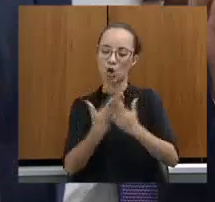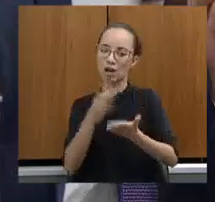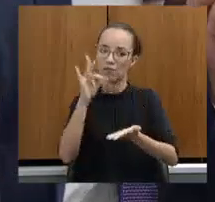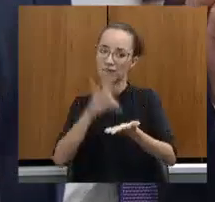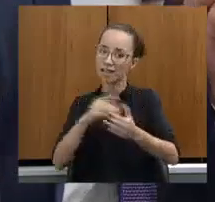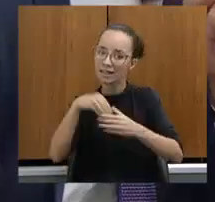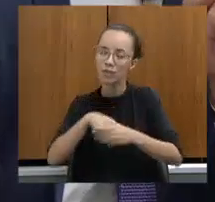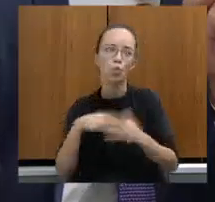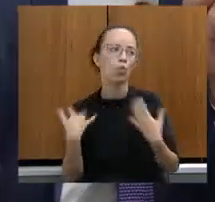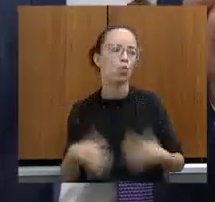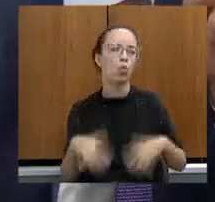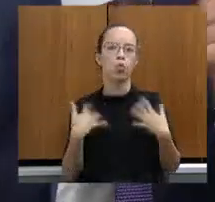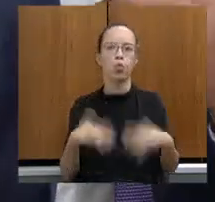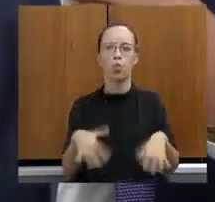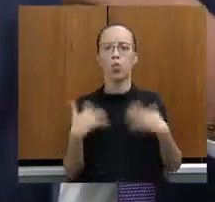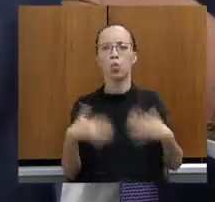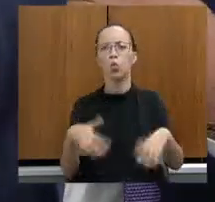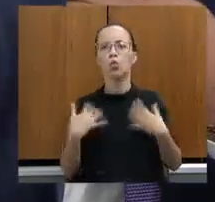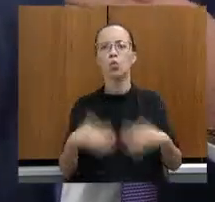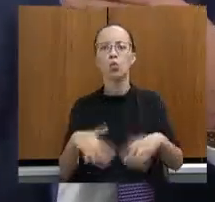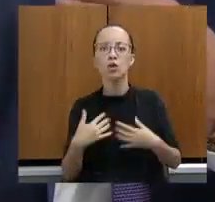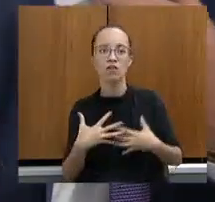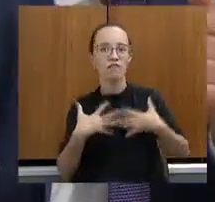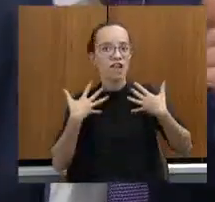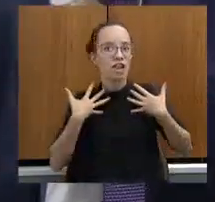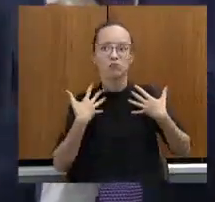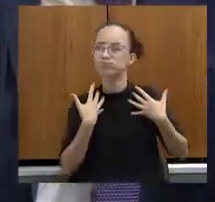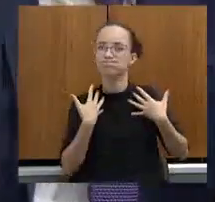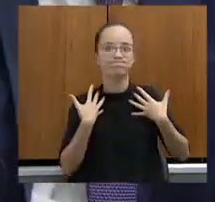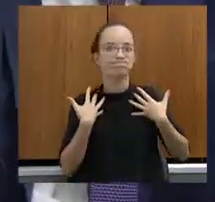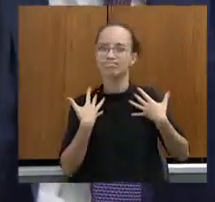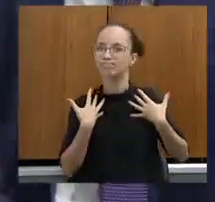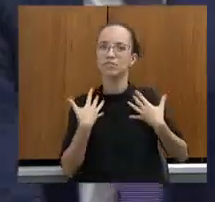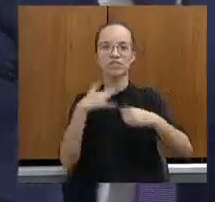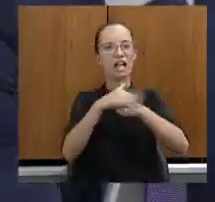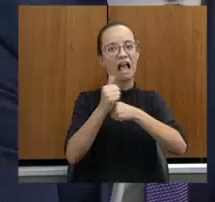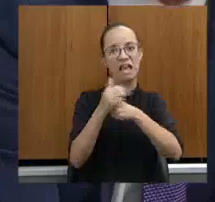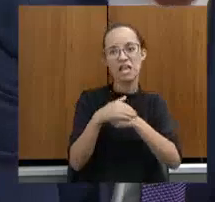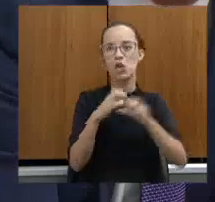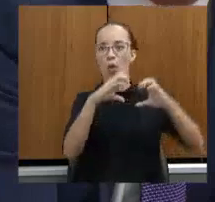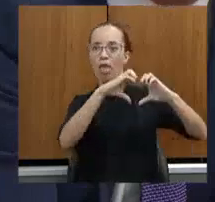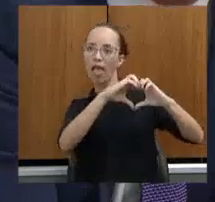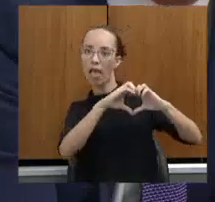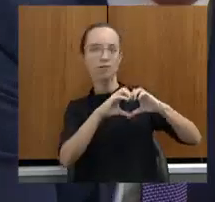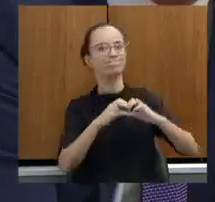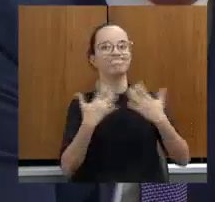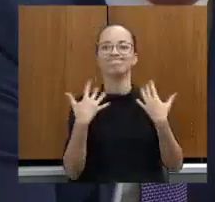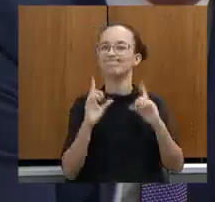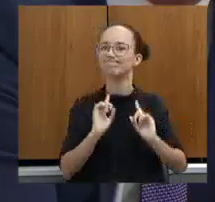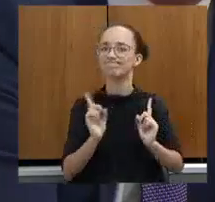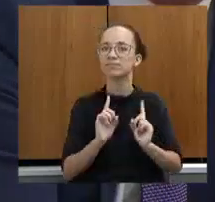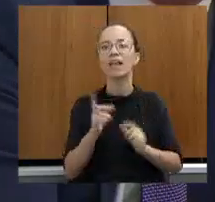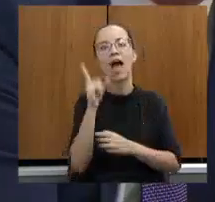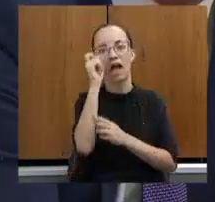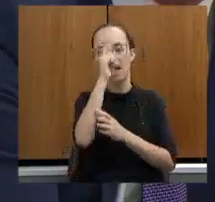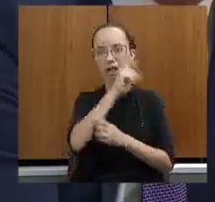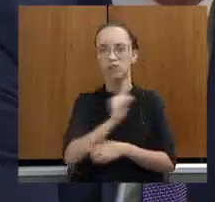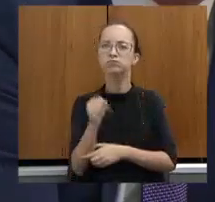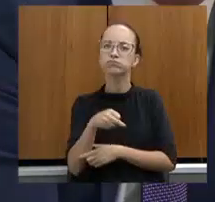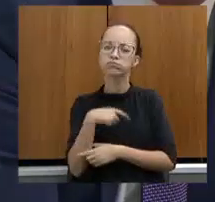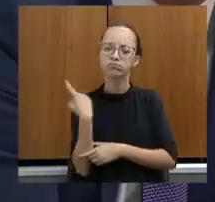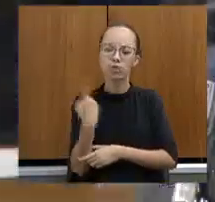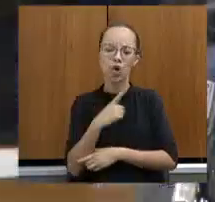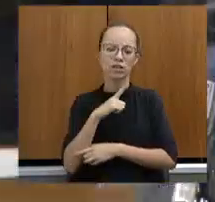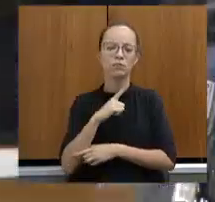não tá essa realidade de plena satisfação e de emojis de carinho e de corações não a realidade está difícil e a gente